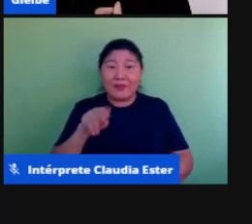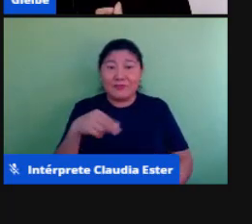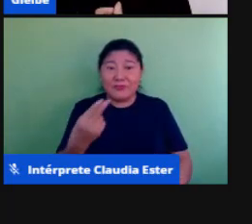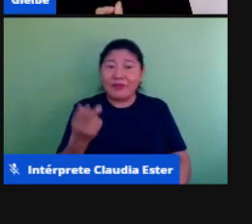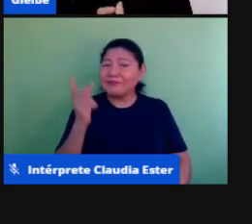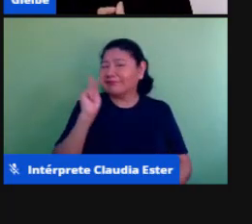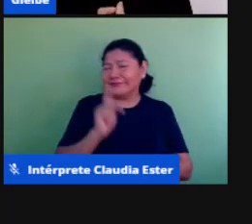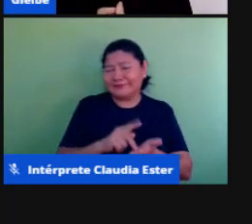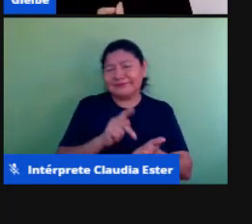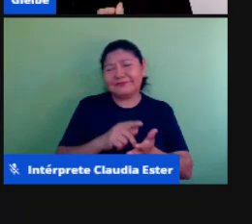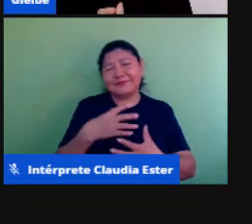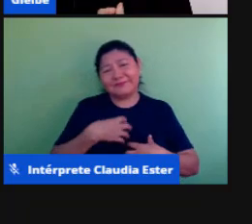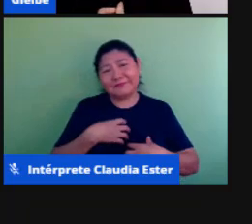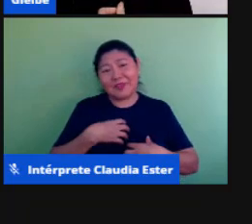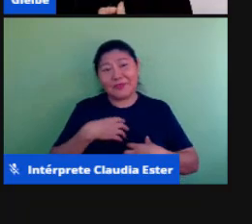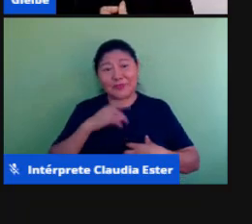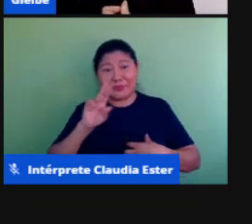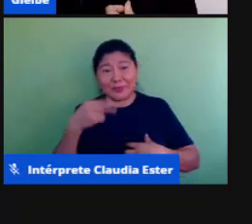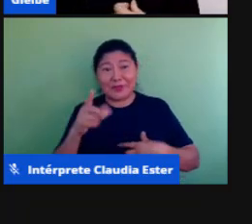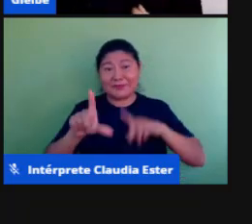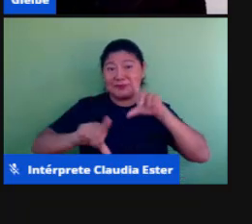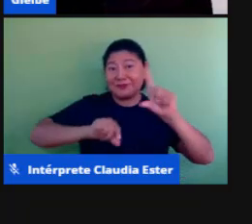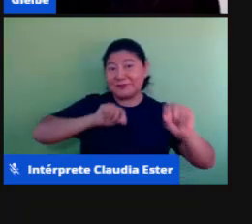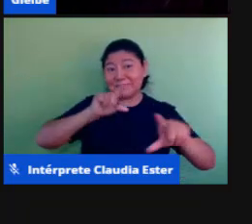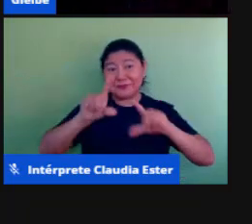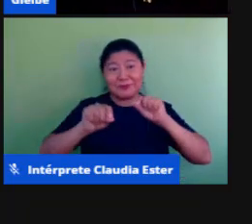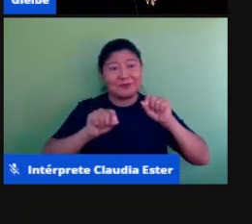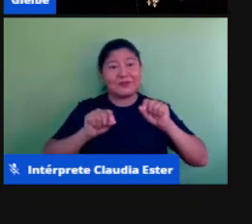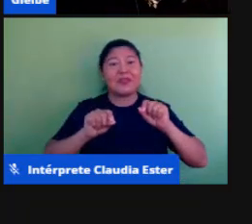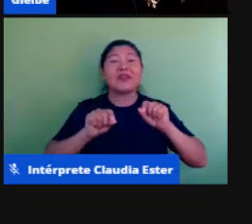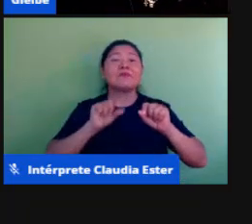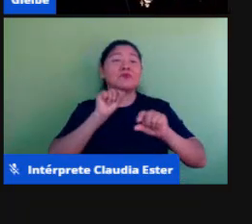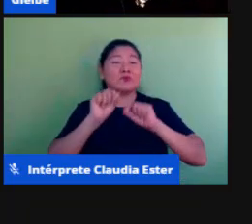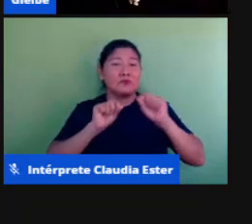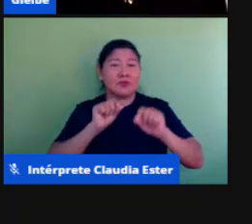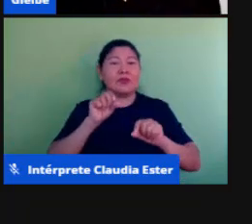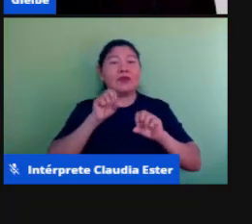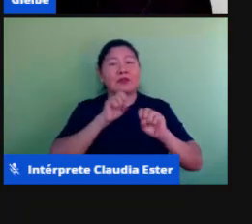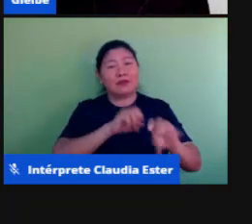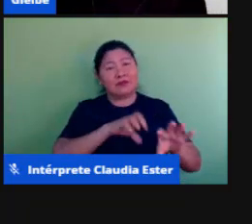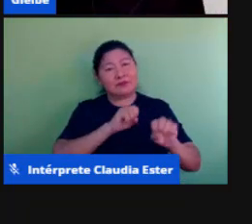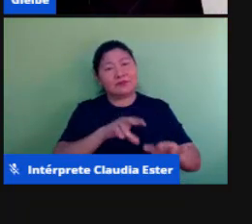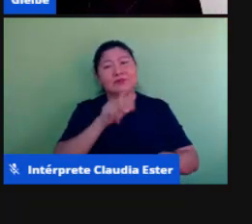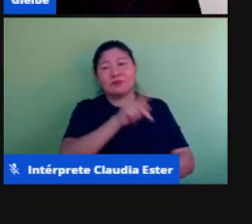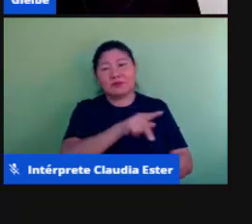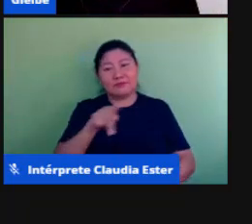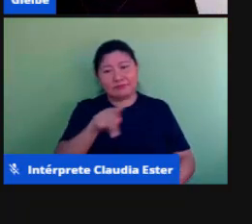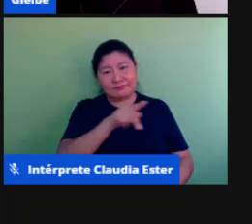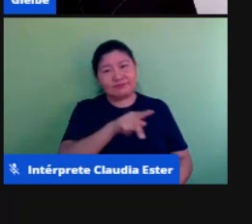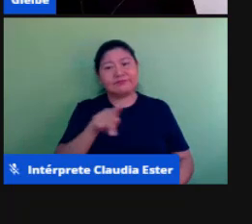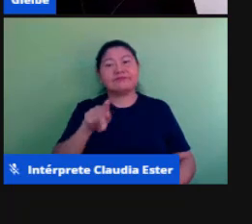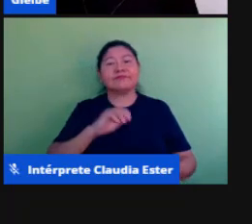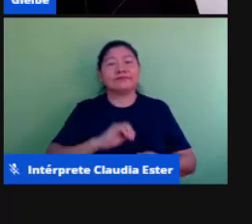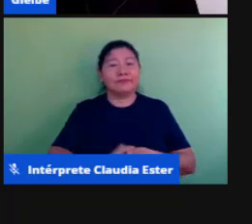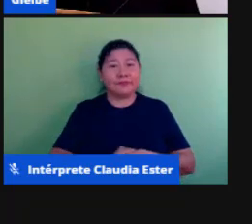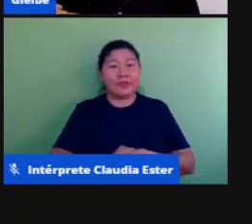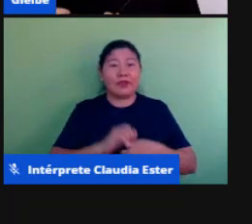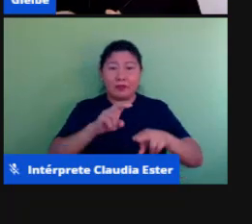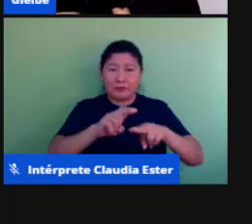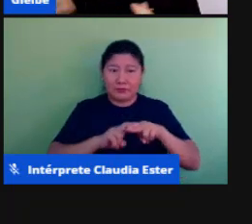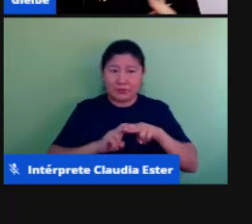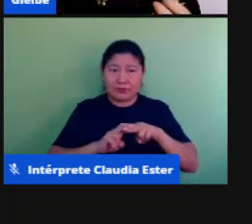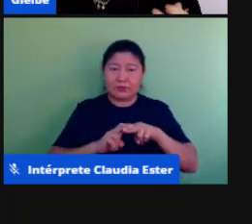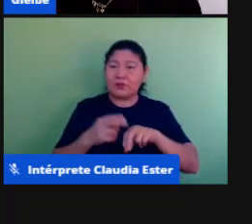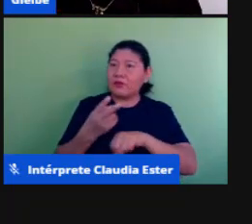trabalho. A nossa escolha foi essa, né? Então, assim, vamos procurar, né,